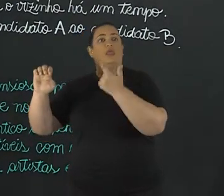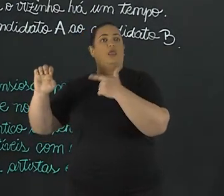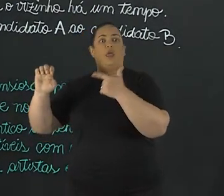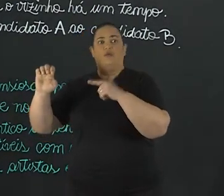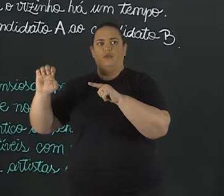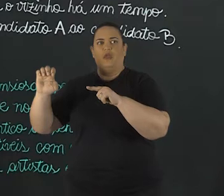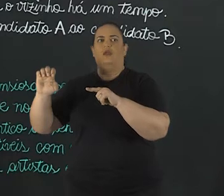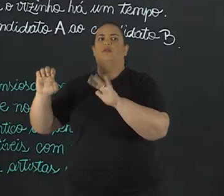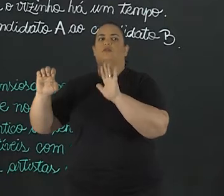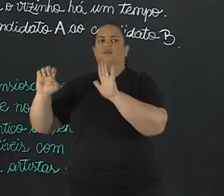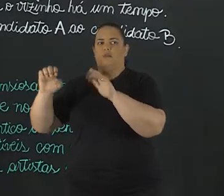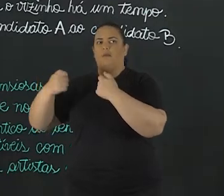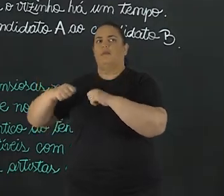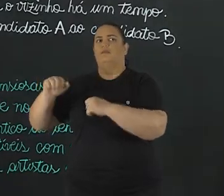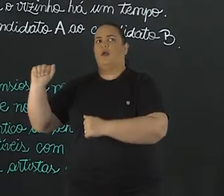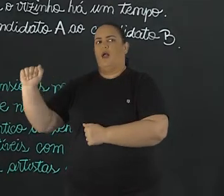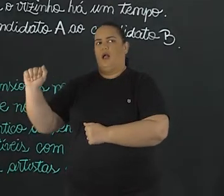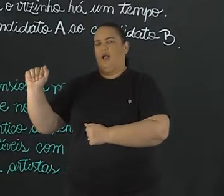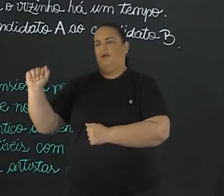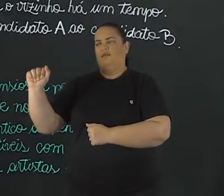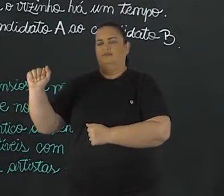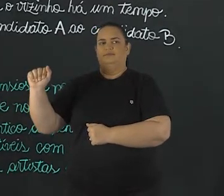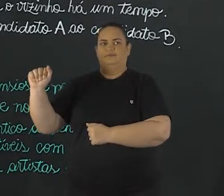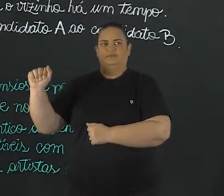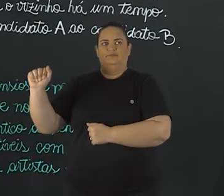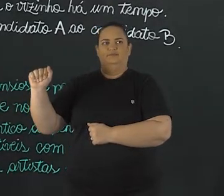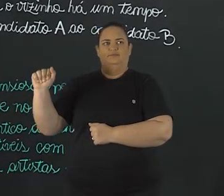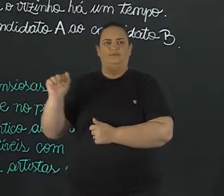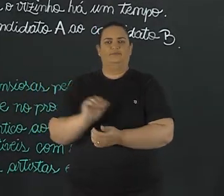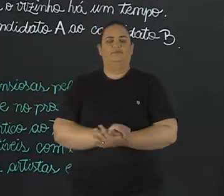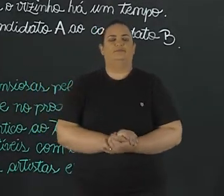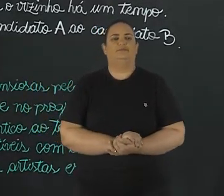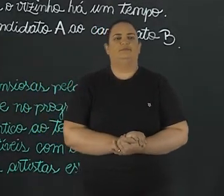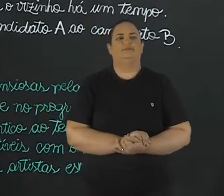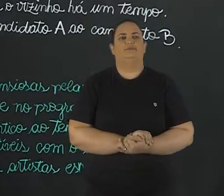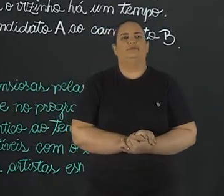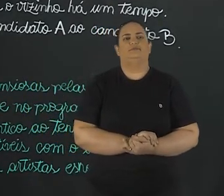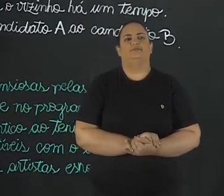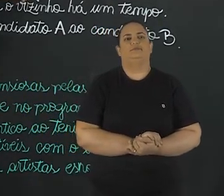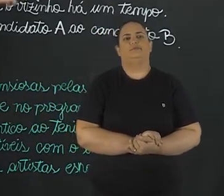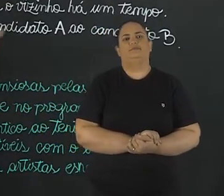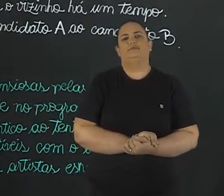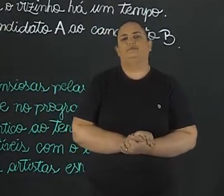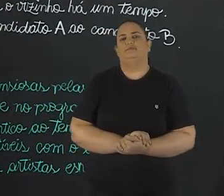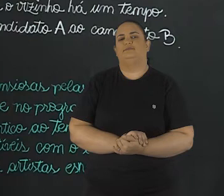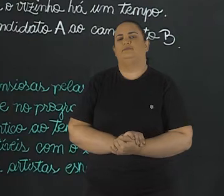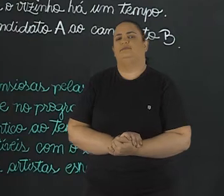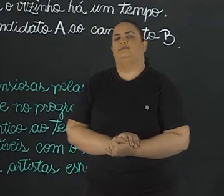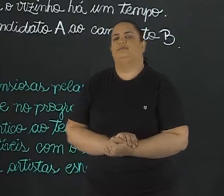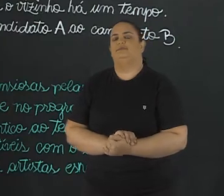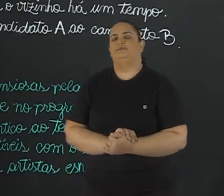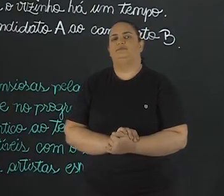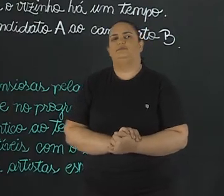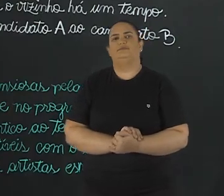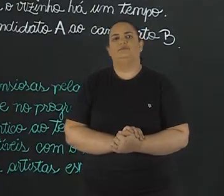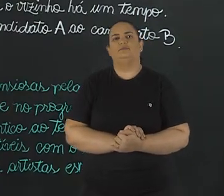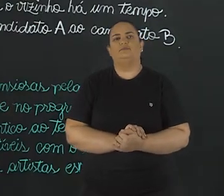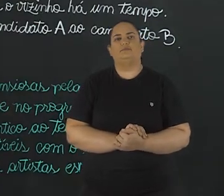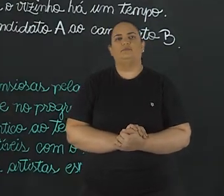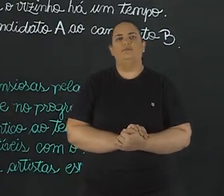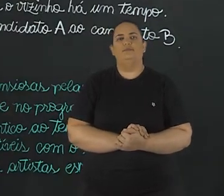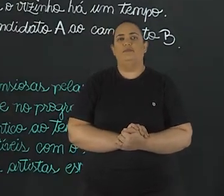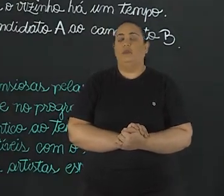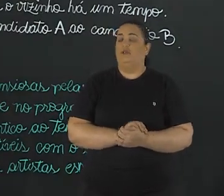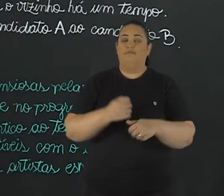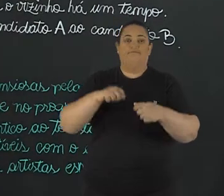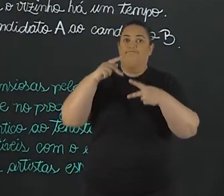distinção. A mesma coisa com o verbo esquecer. A atendente esqueceu a principal informação. Não